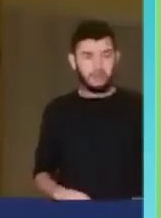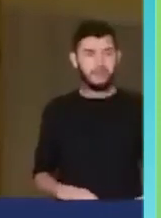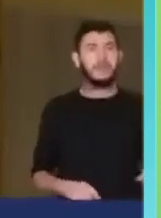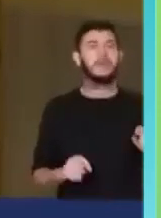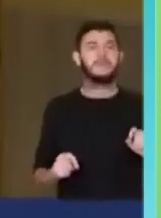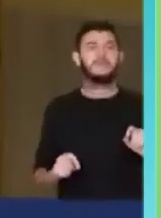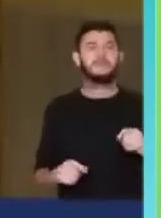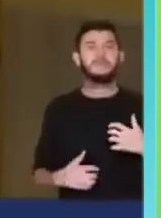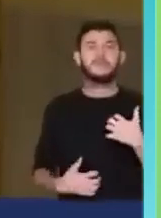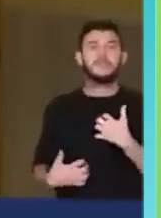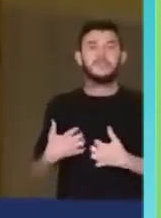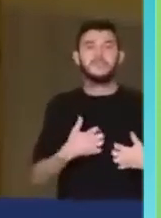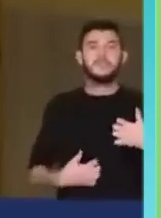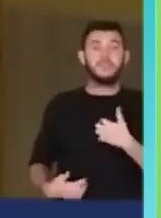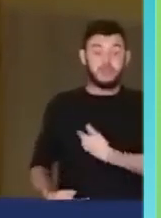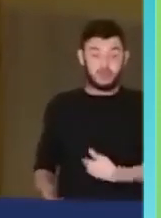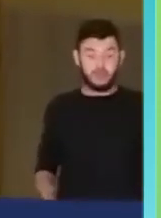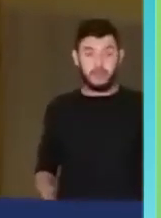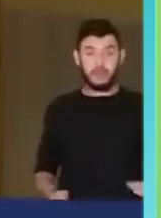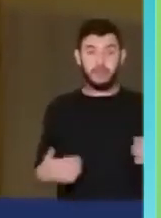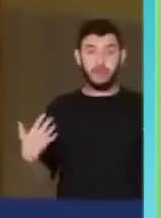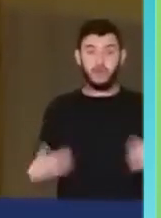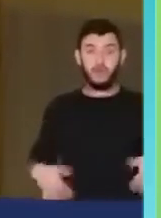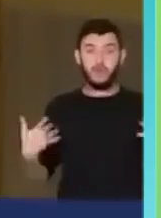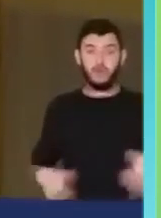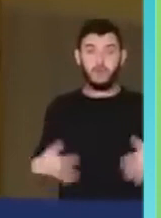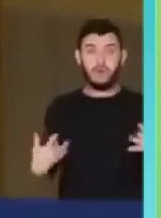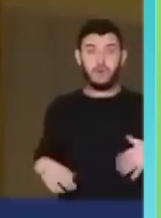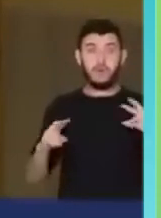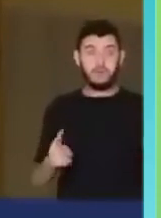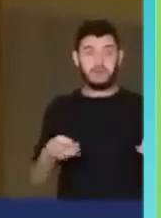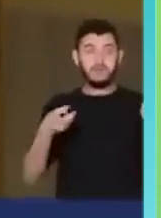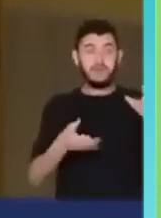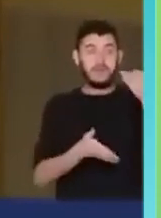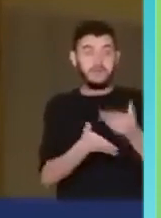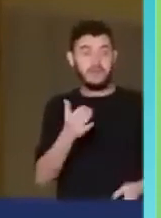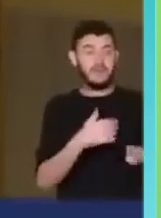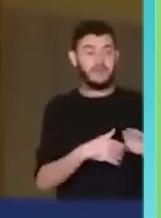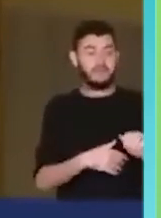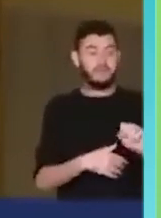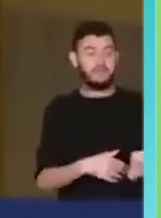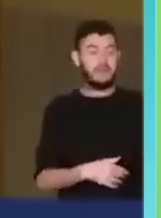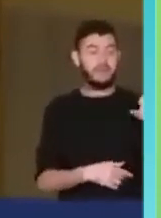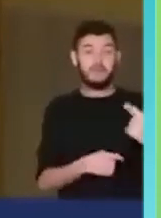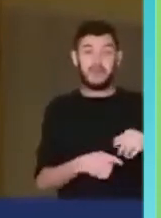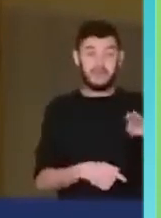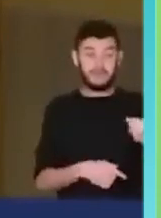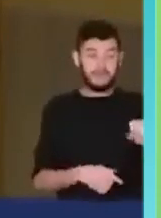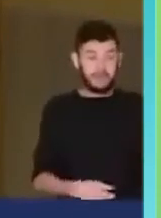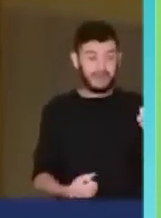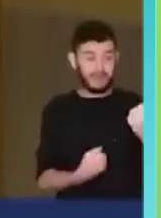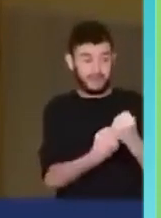é meu e o governo assustado com a sua própria base vendo que ia perder a base porque a base não estaria com o